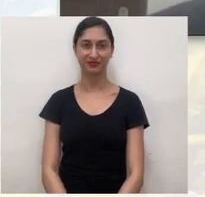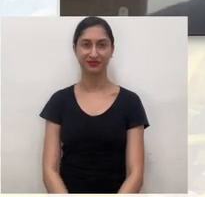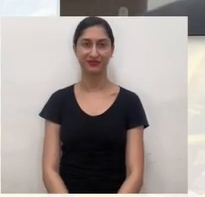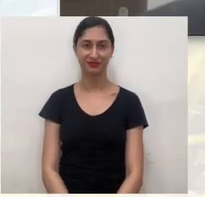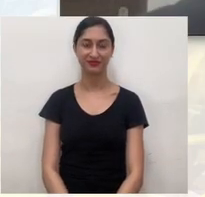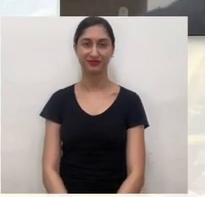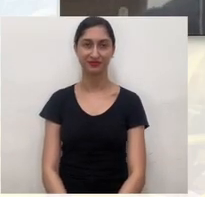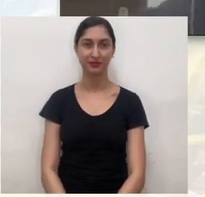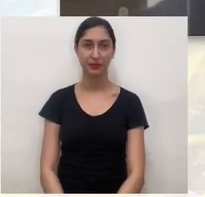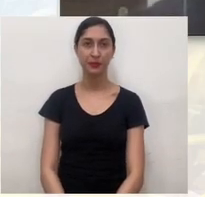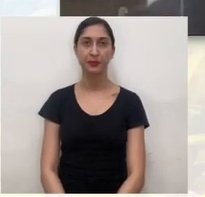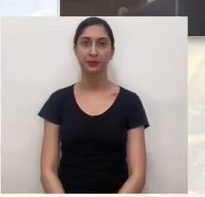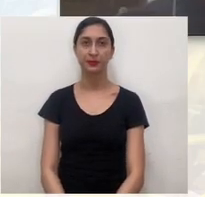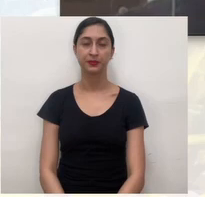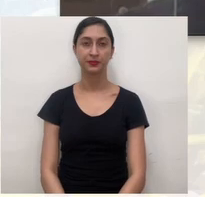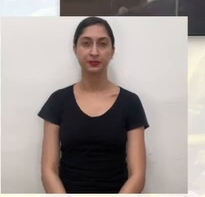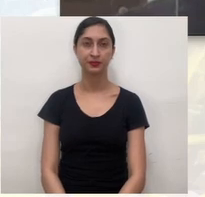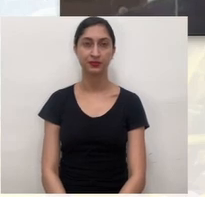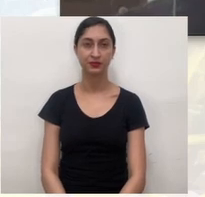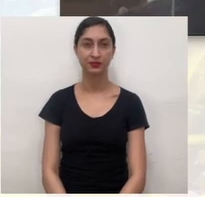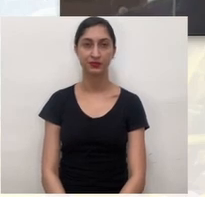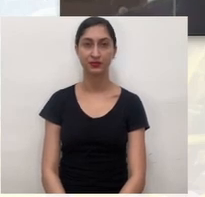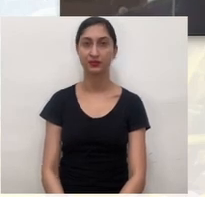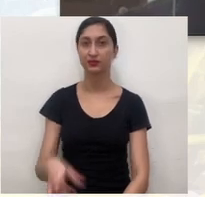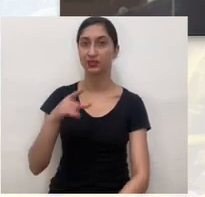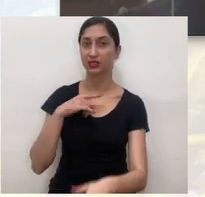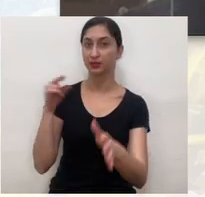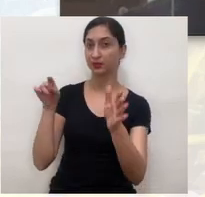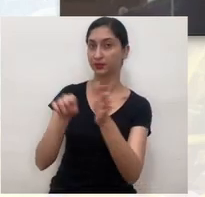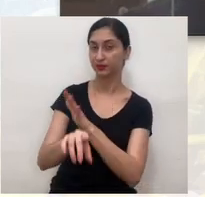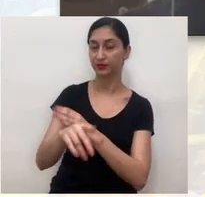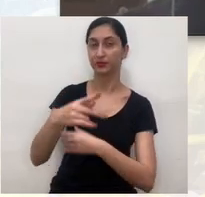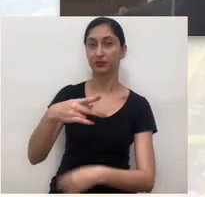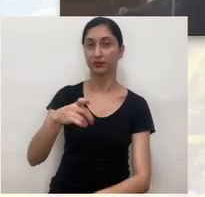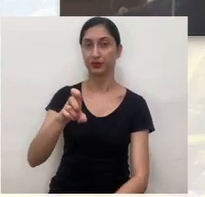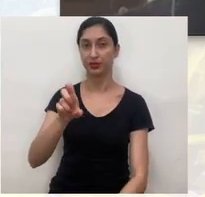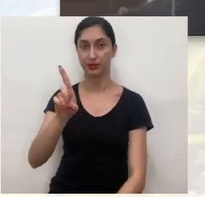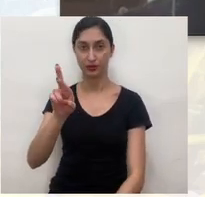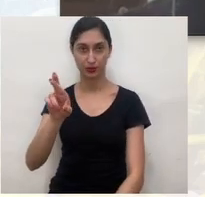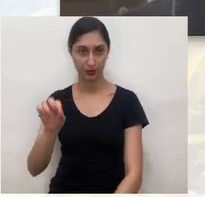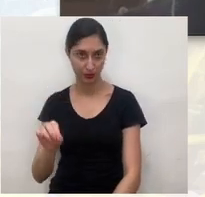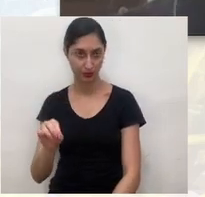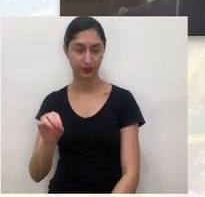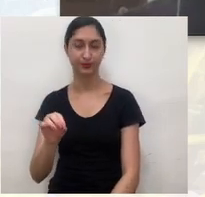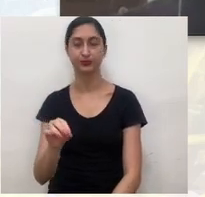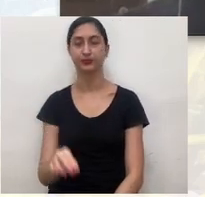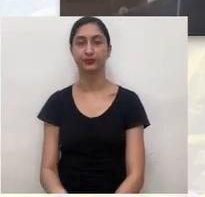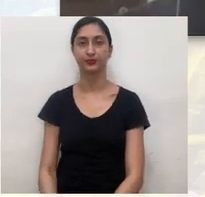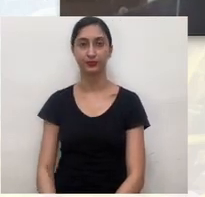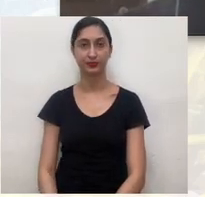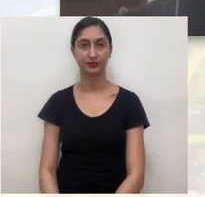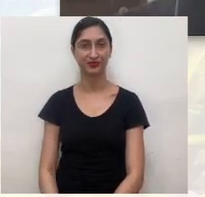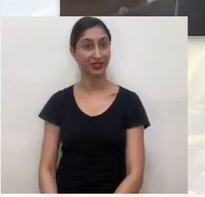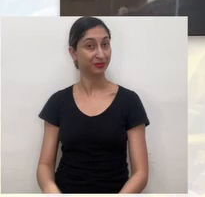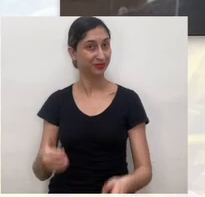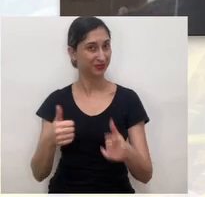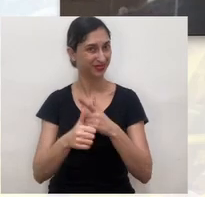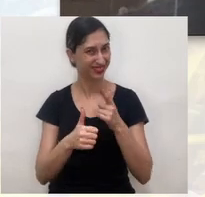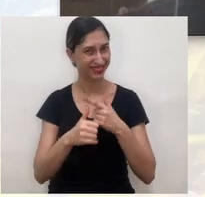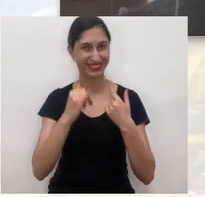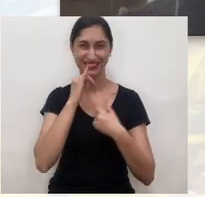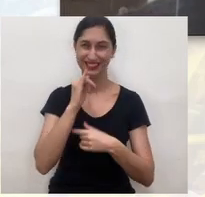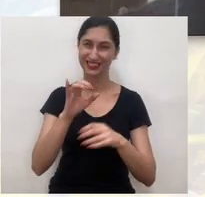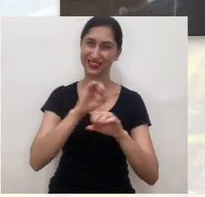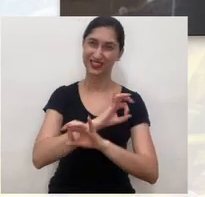Vou seguindo aqui pelo chat, temos uma pergunta do Pedro Guimarães Teixeira. Ele, primeiro, elogiou novamente a palestra